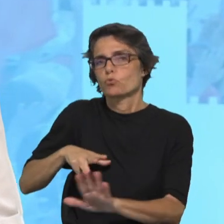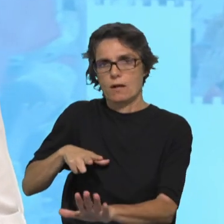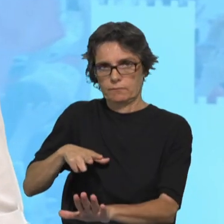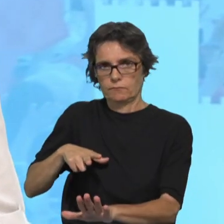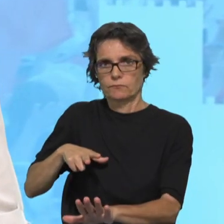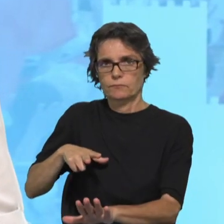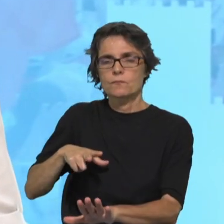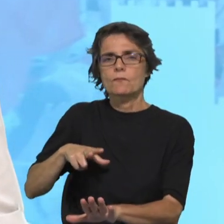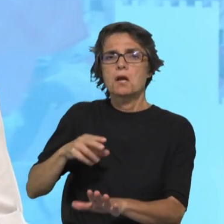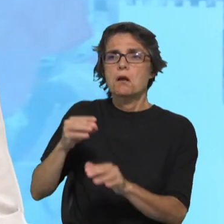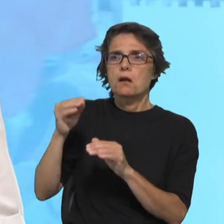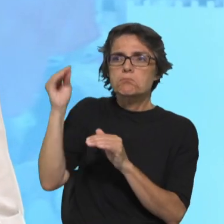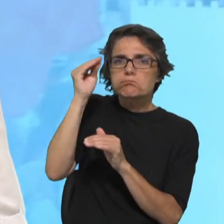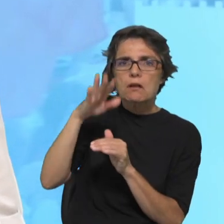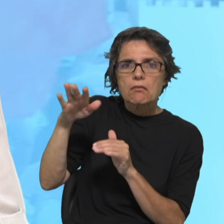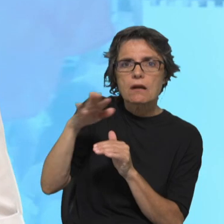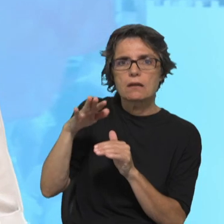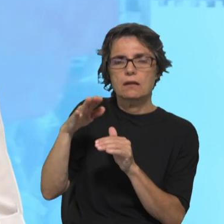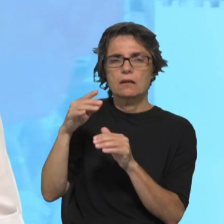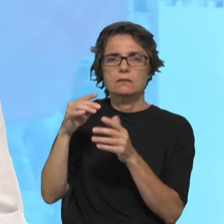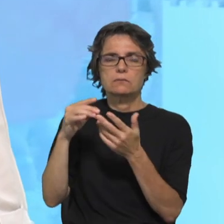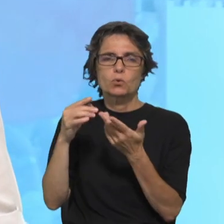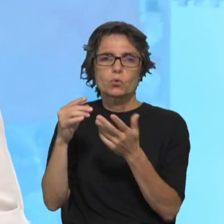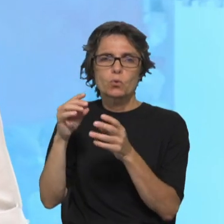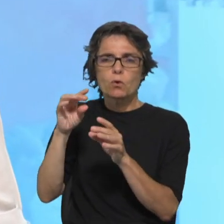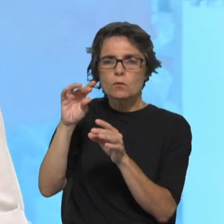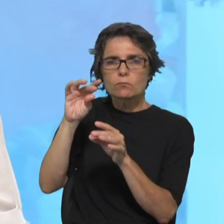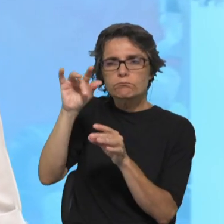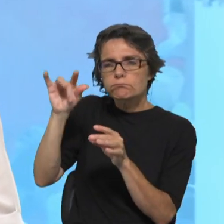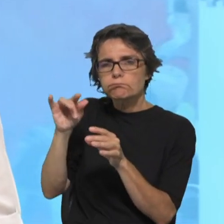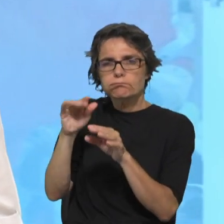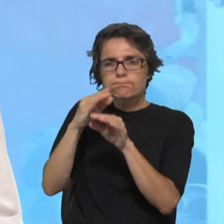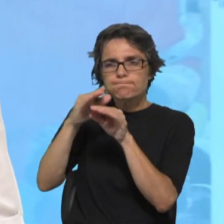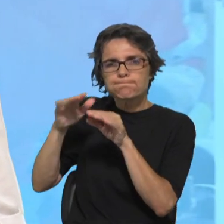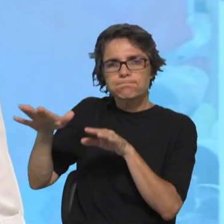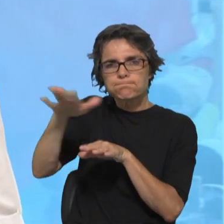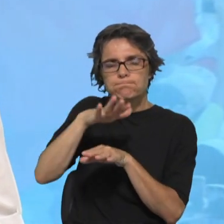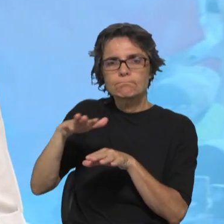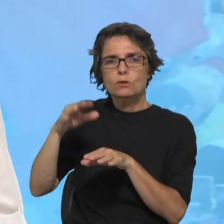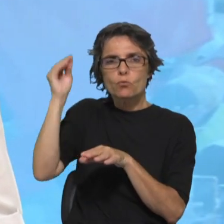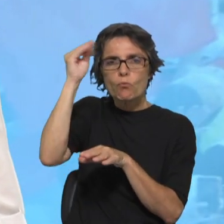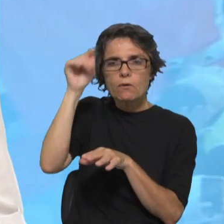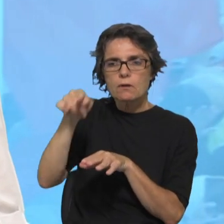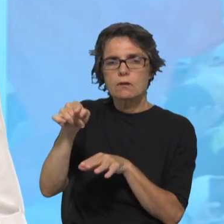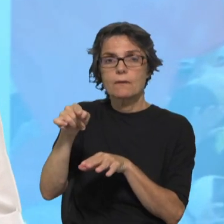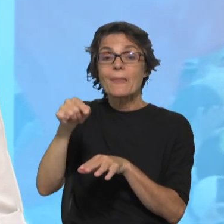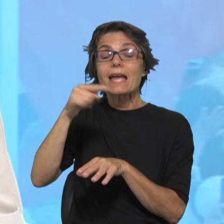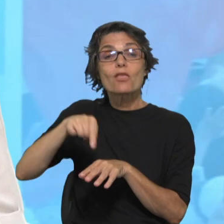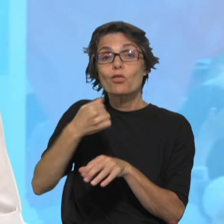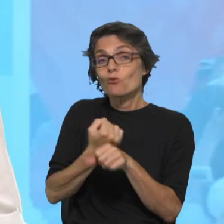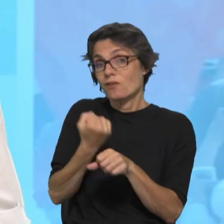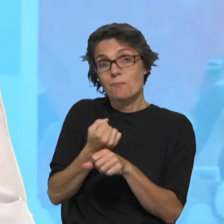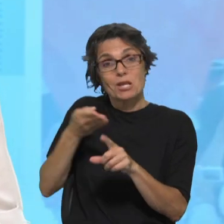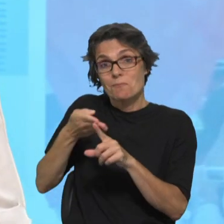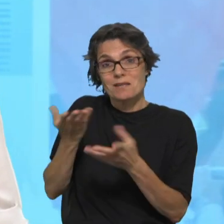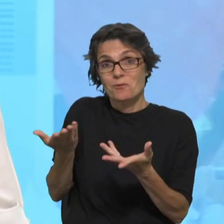Geralmente em aldeias, vilas, locais assim mais no interior do país, e onde nós fazemos um bocadinho este trabalho